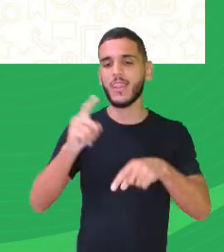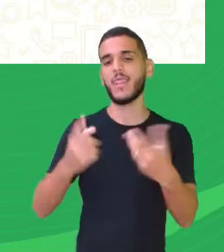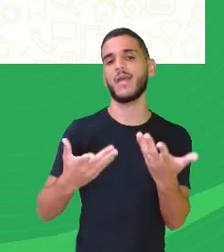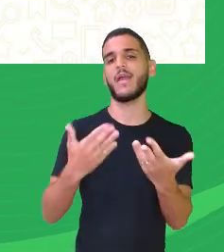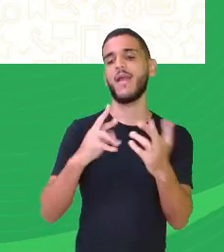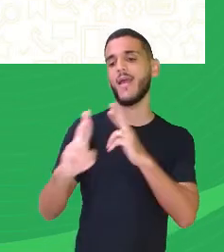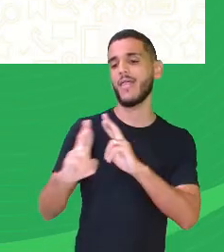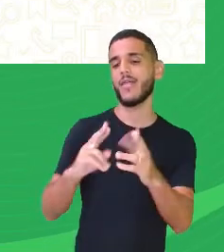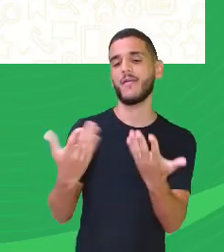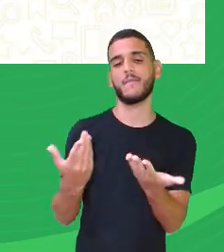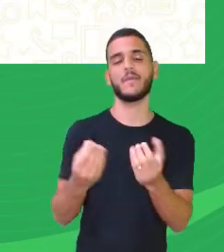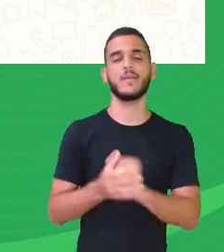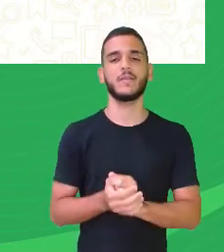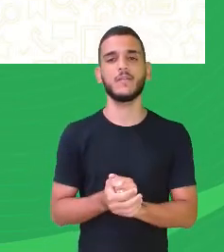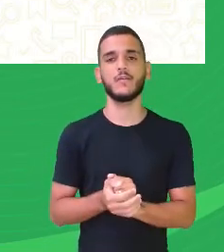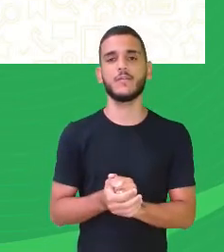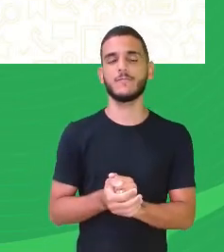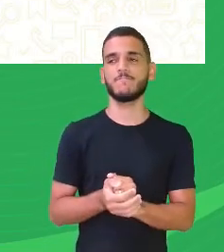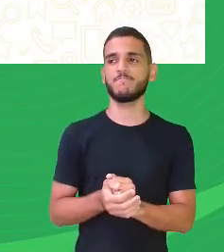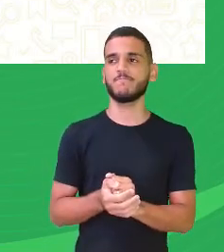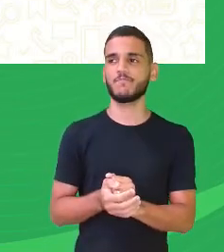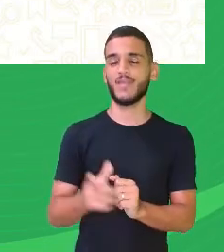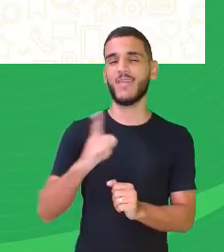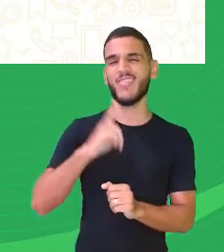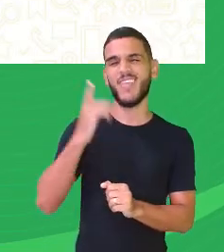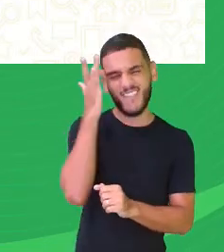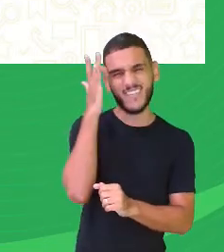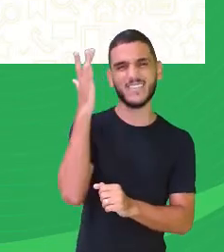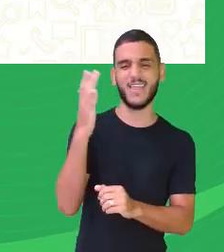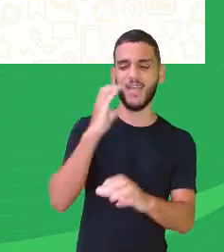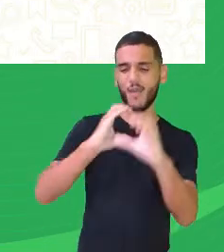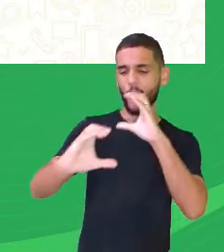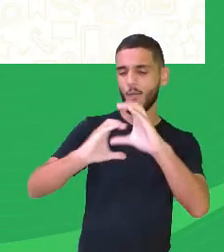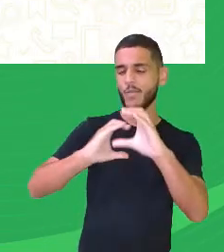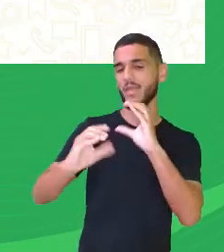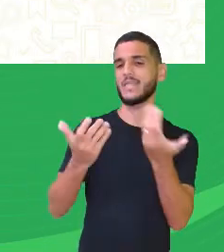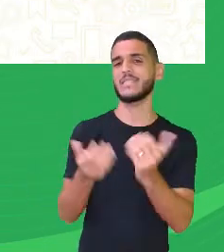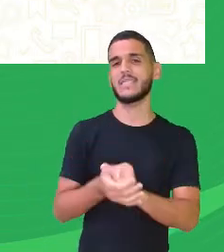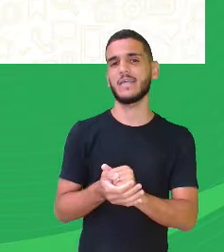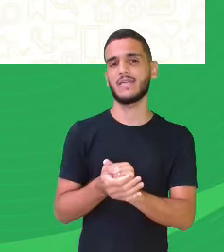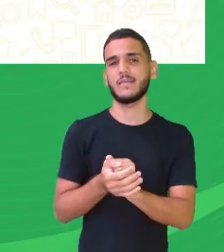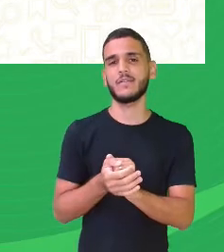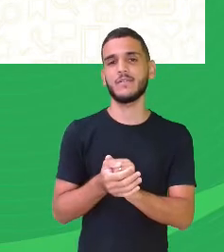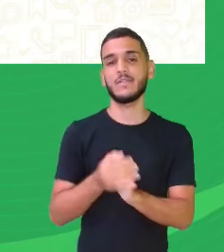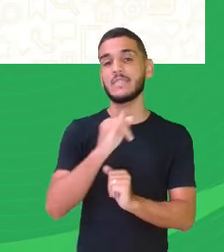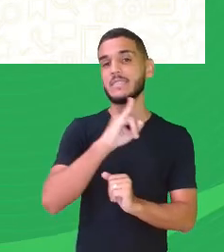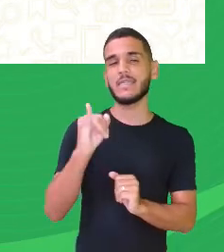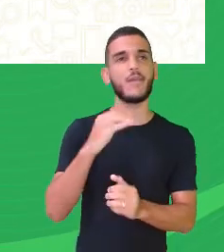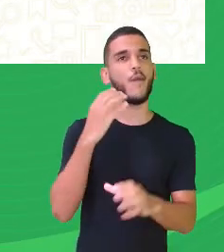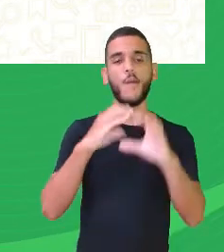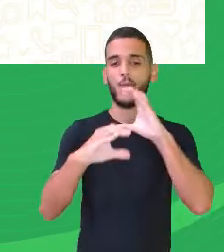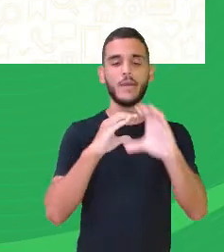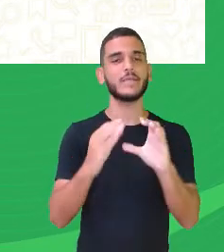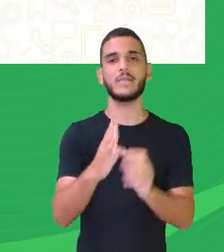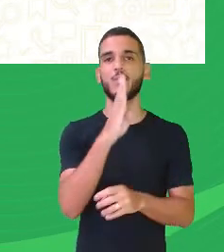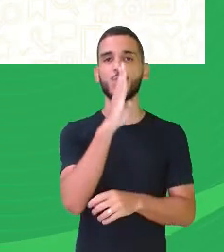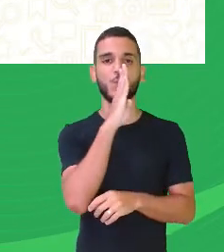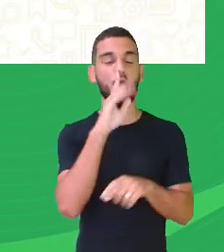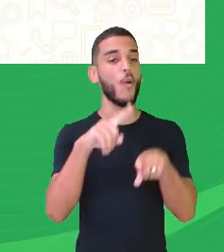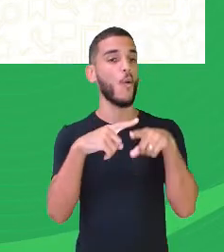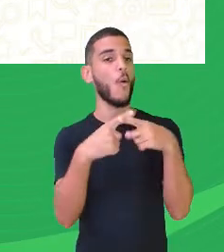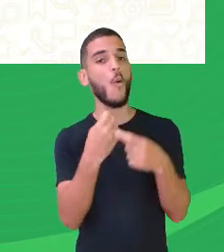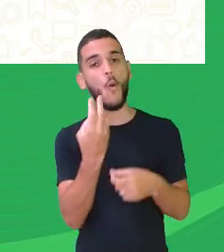sendo ofertado. Há uma facilidade de comunicação, mesmo que não seja comunicação verbal, há uma